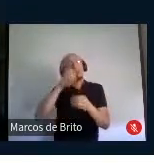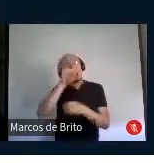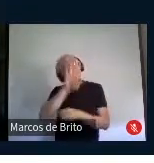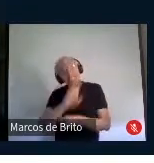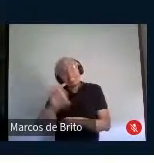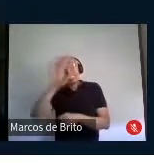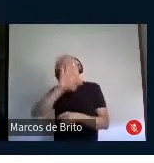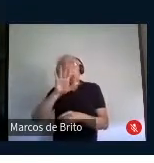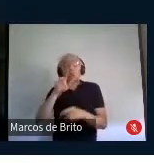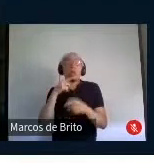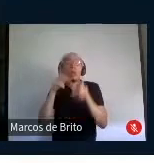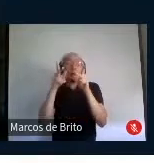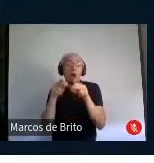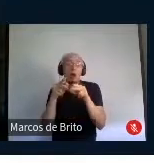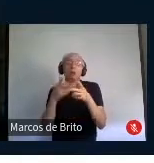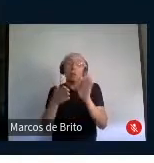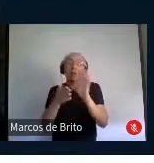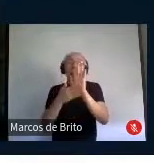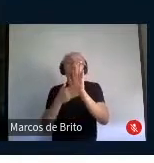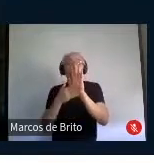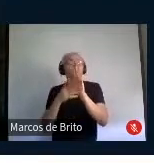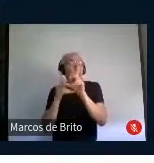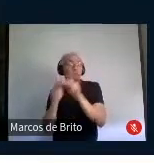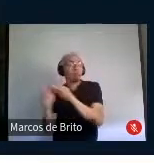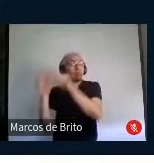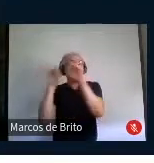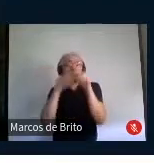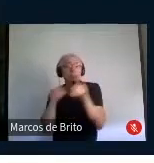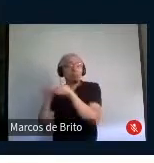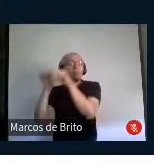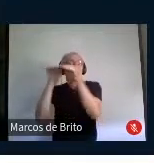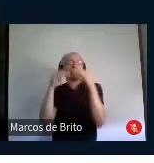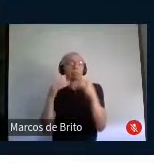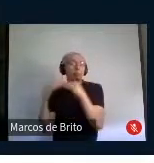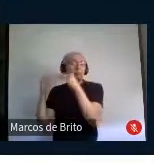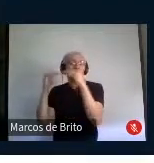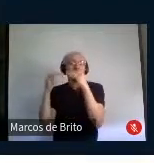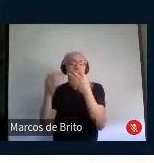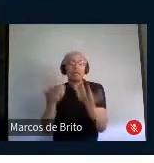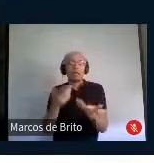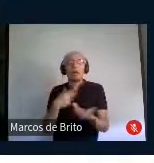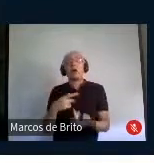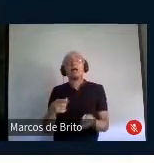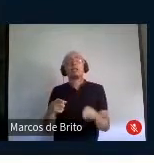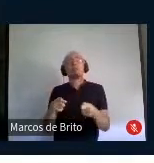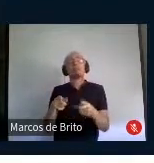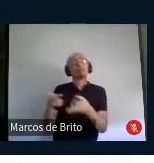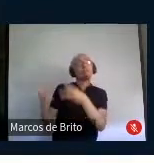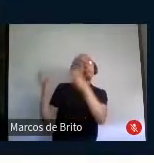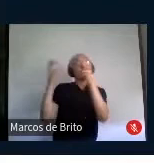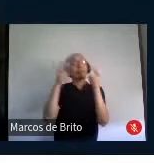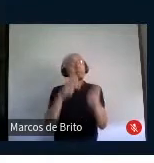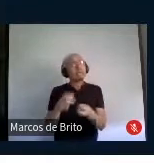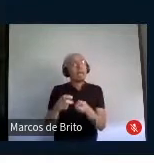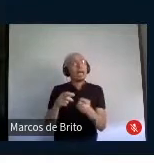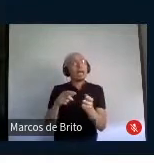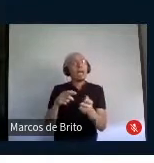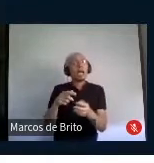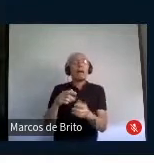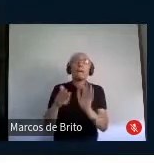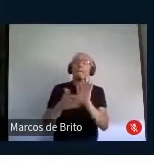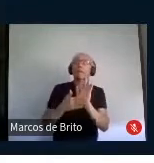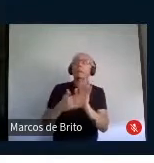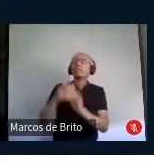eles utilizavam uma mesma proposta. Dessa forma, nós analisamos 5 propostas. A partir